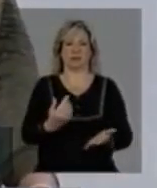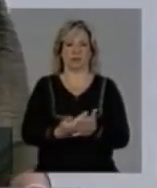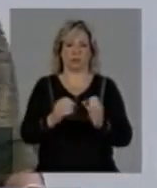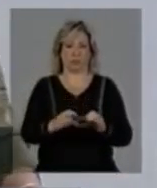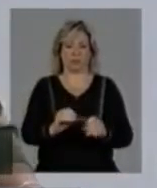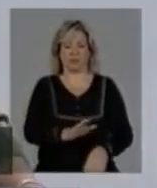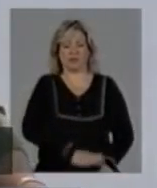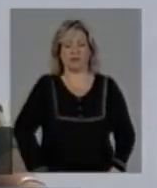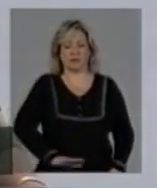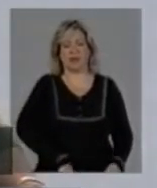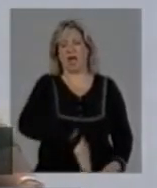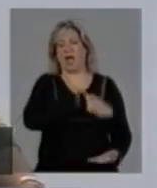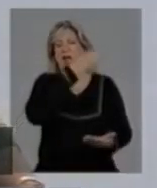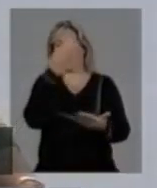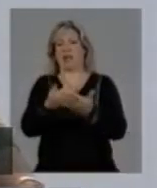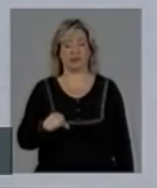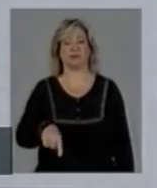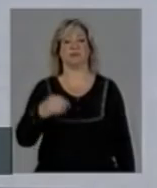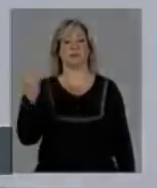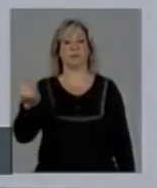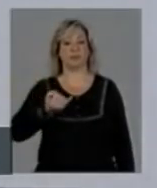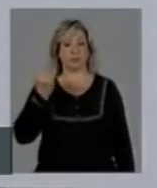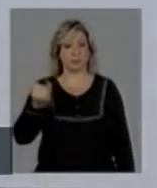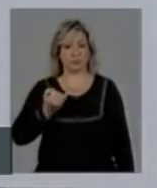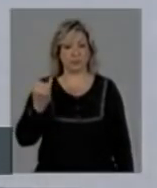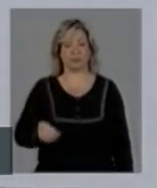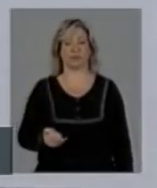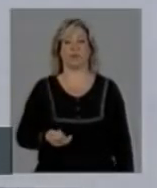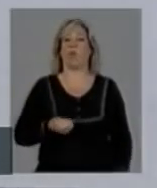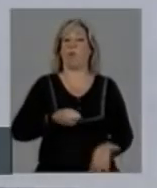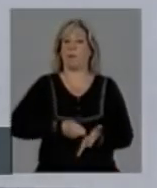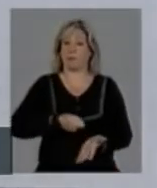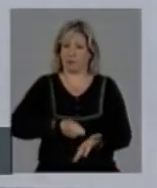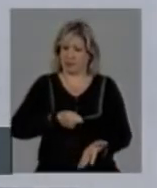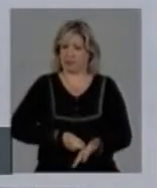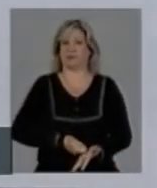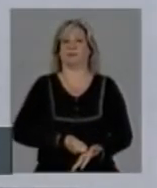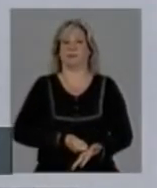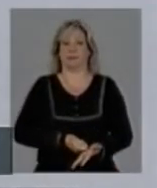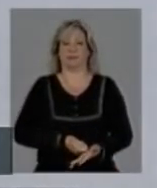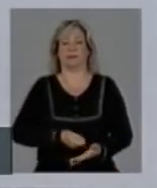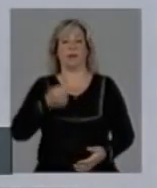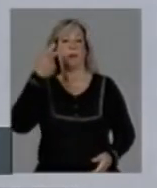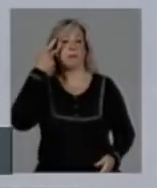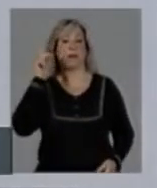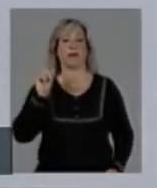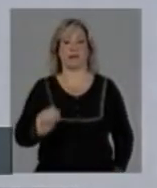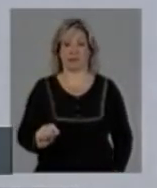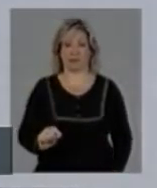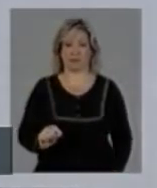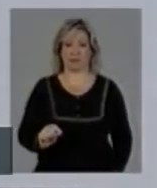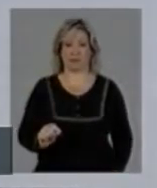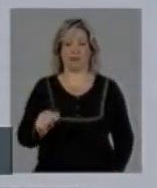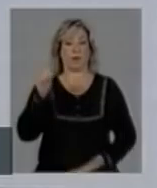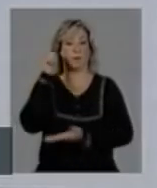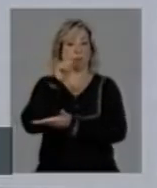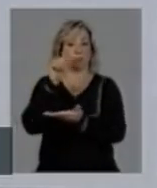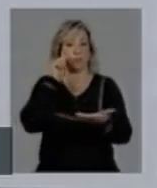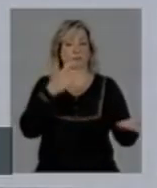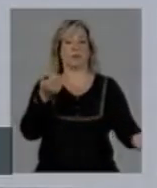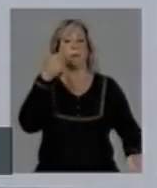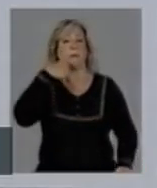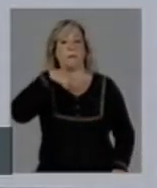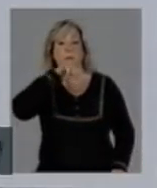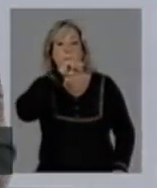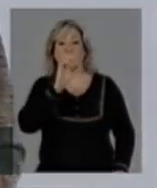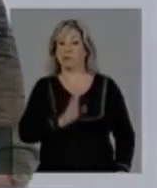creche ao pós-graduação. Hoje, nós tratamos de uma questão que, além de ser meu compromisso de campanha,